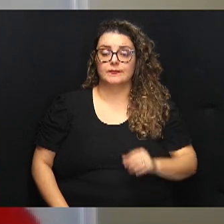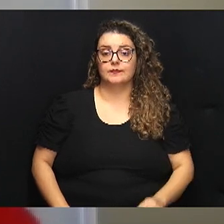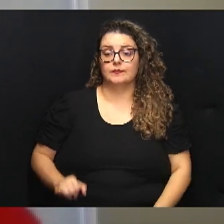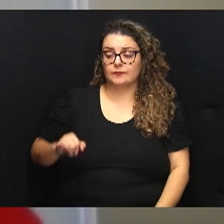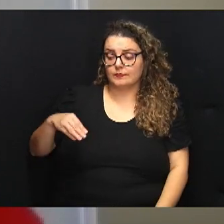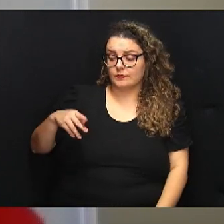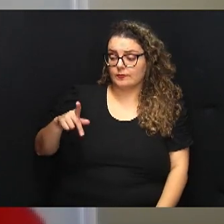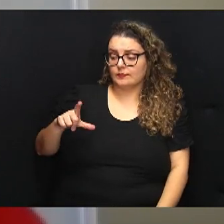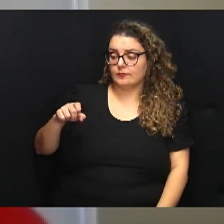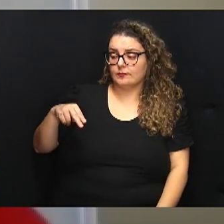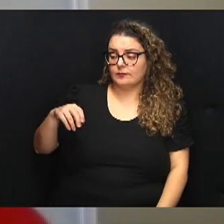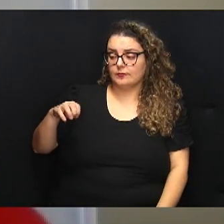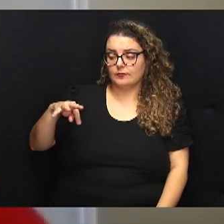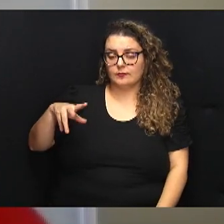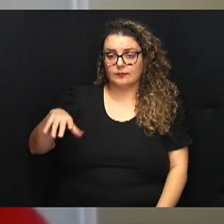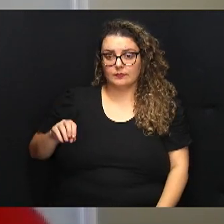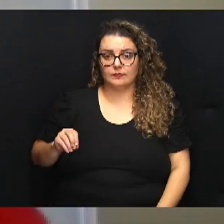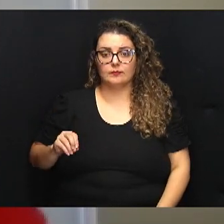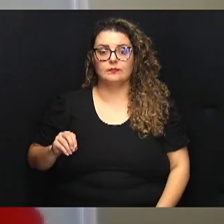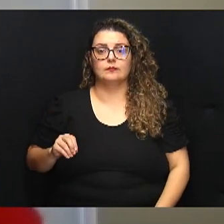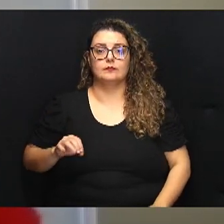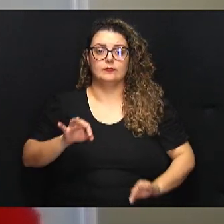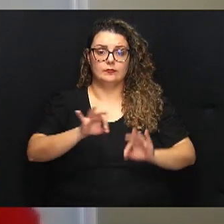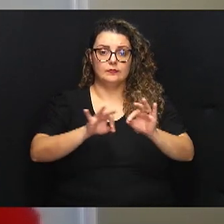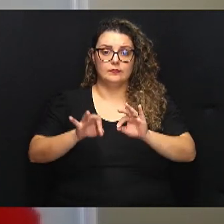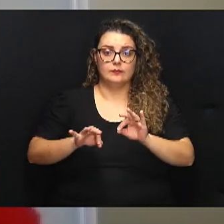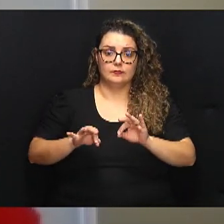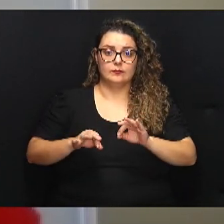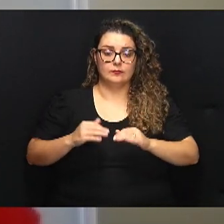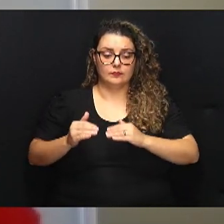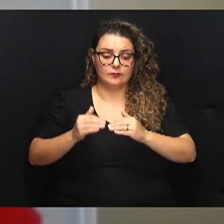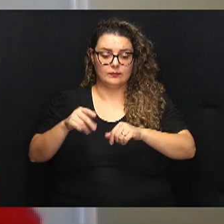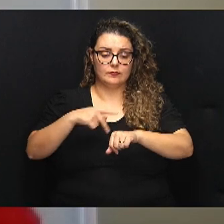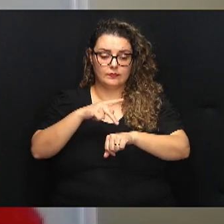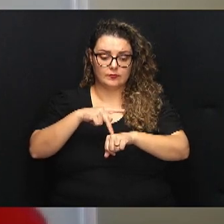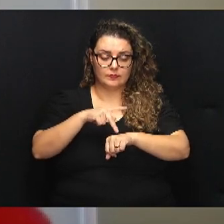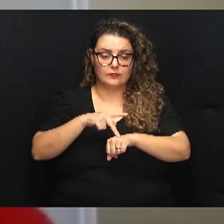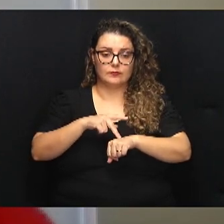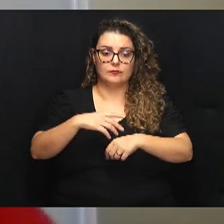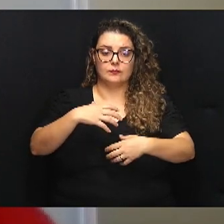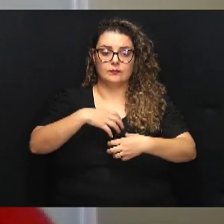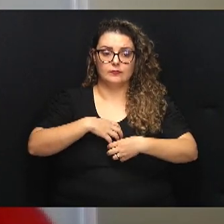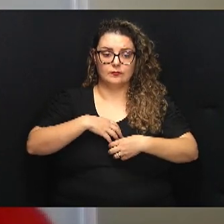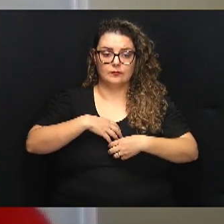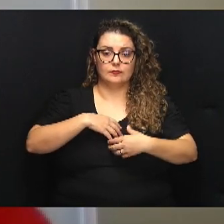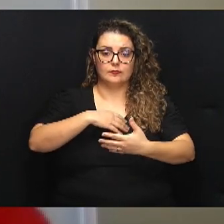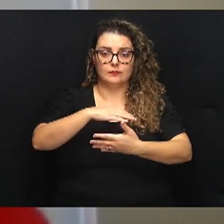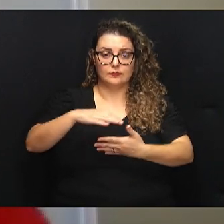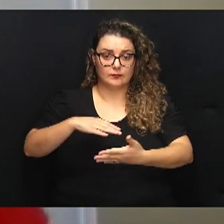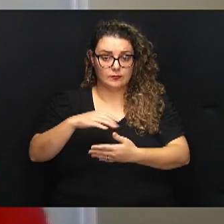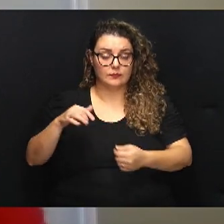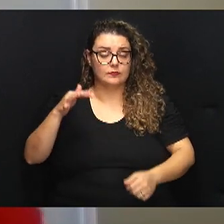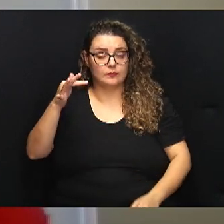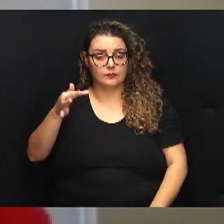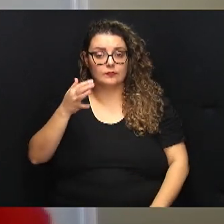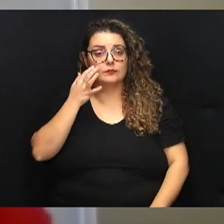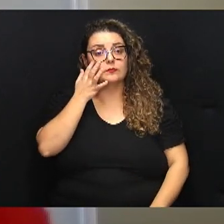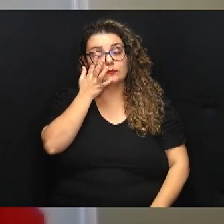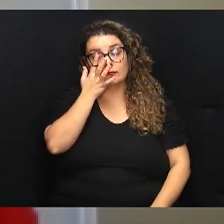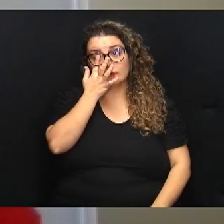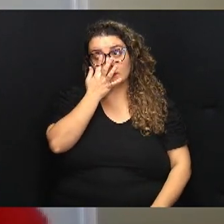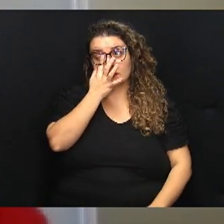projetos e o desenvolvimento do país de uma forma sustentável para o futuro,